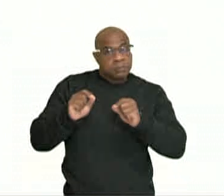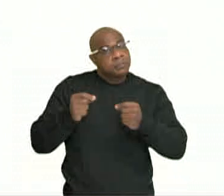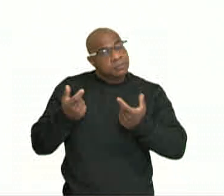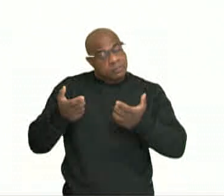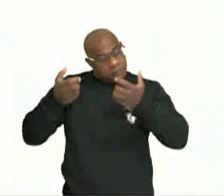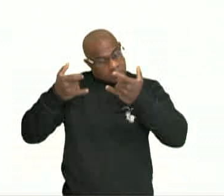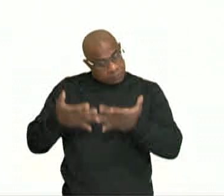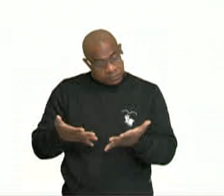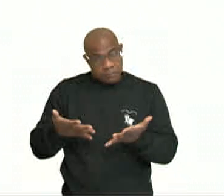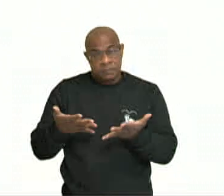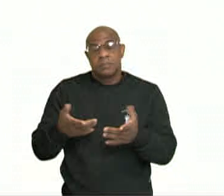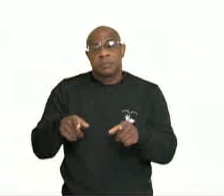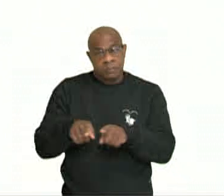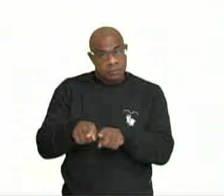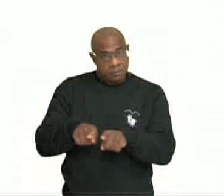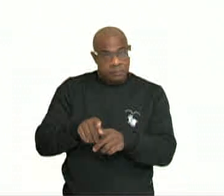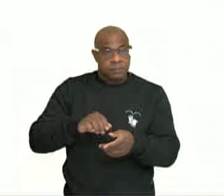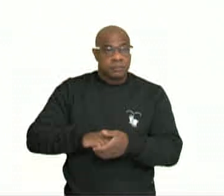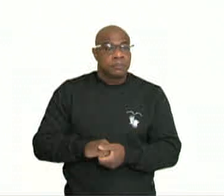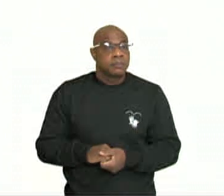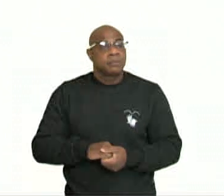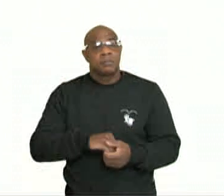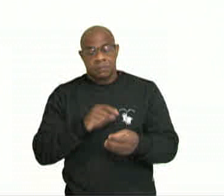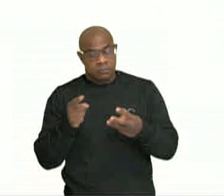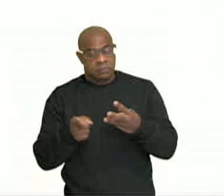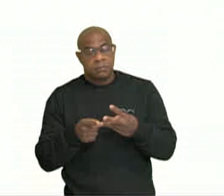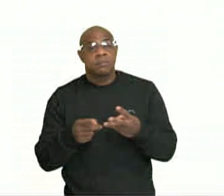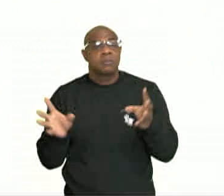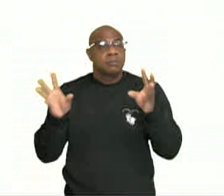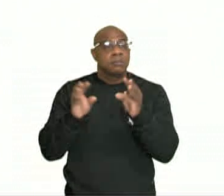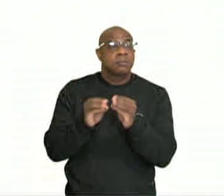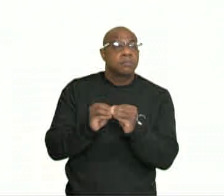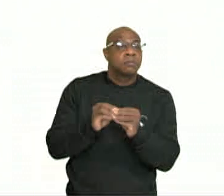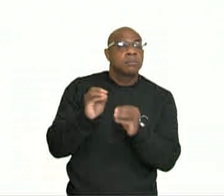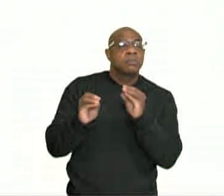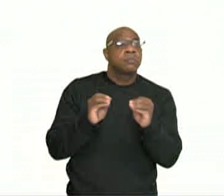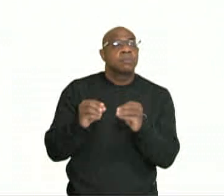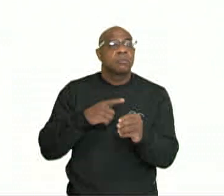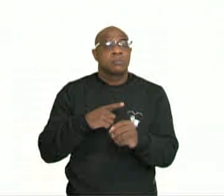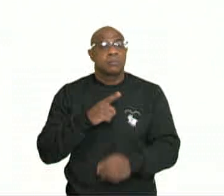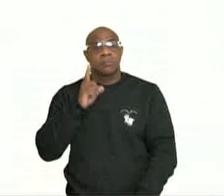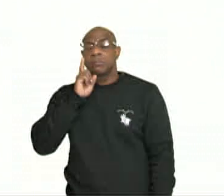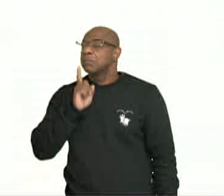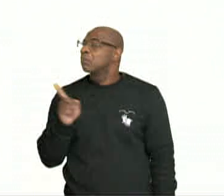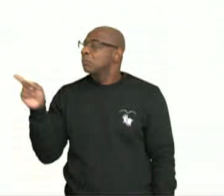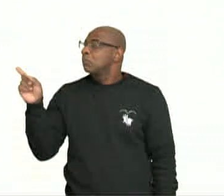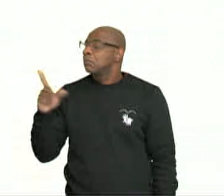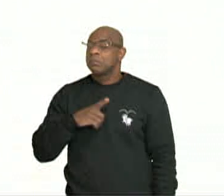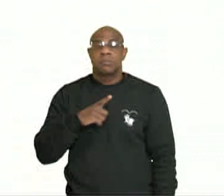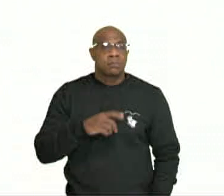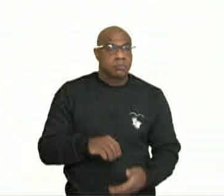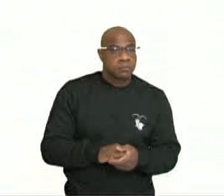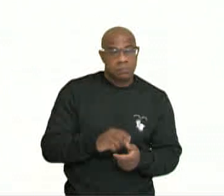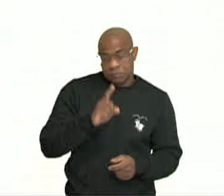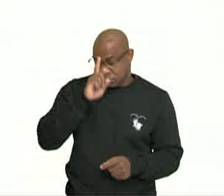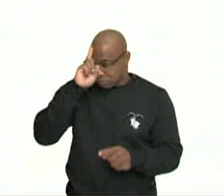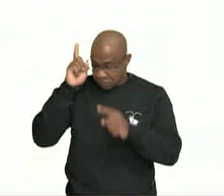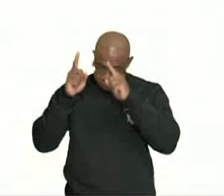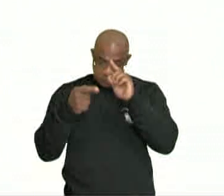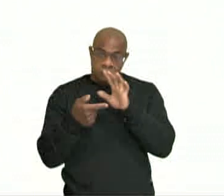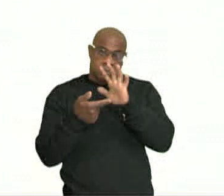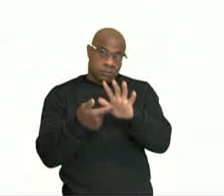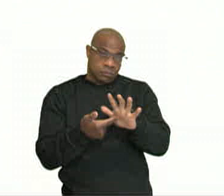argumentos de diferentes tipos. E na conclusão, veja, você coloca uma articulação lógica entre as ideias apresentadas